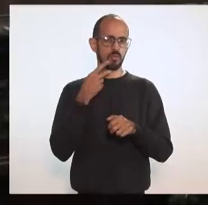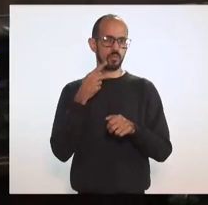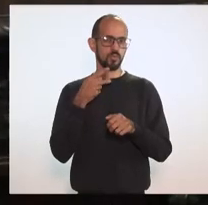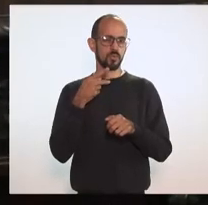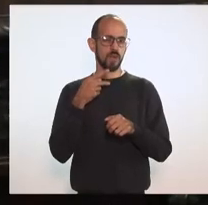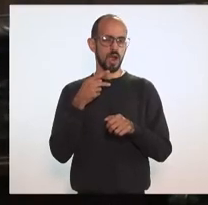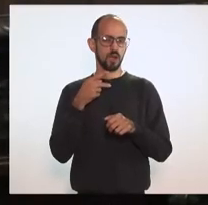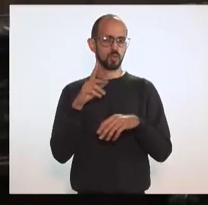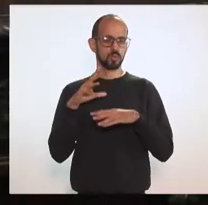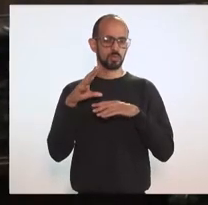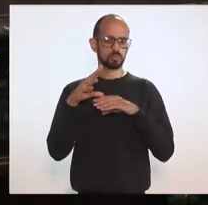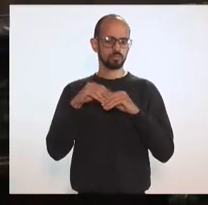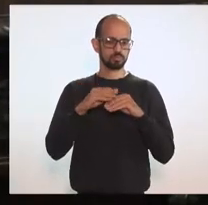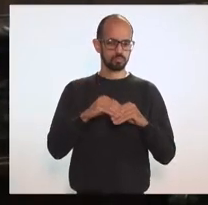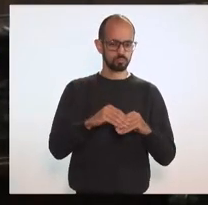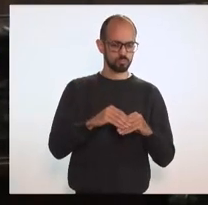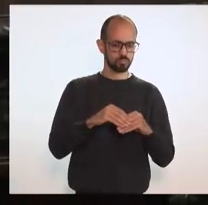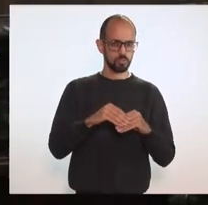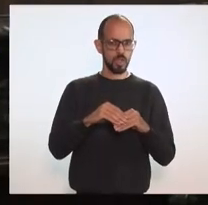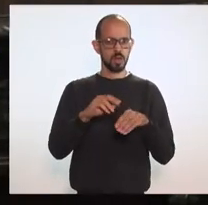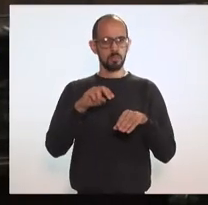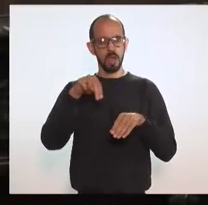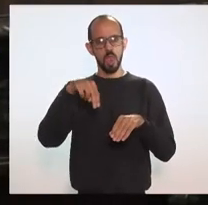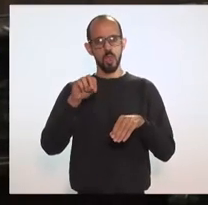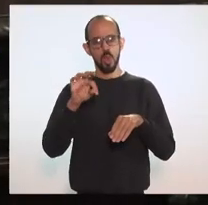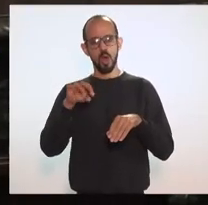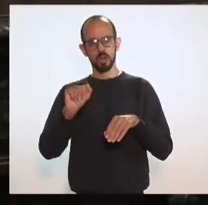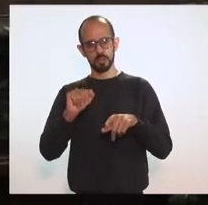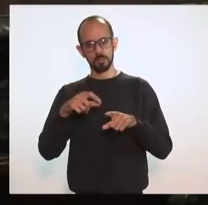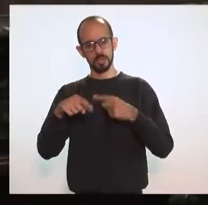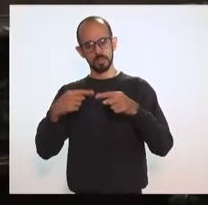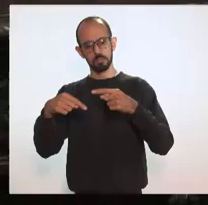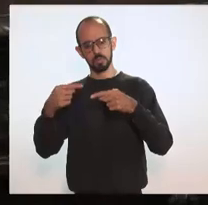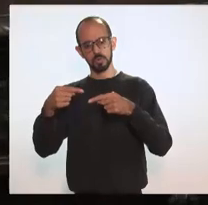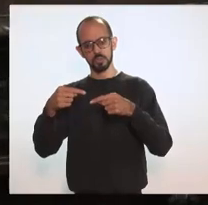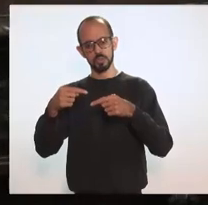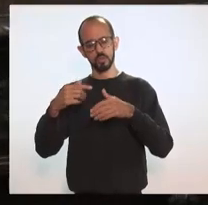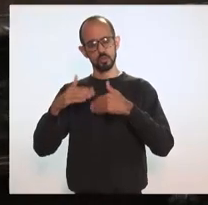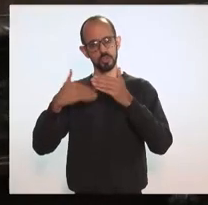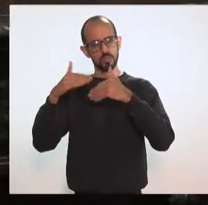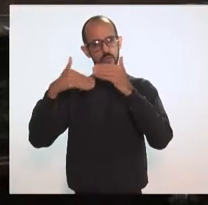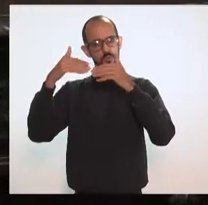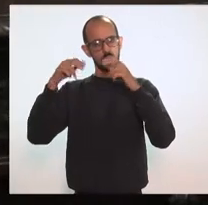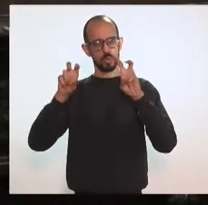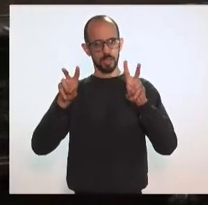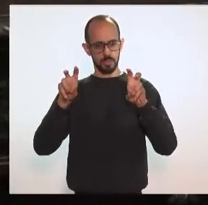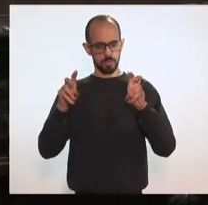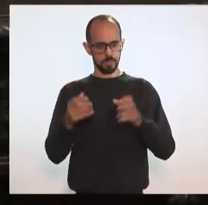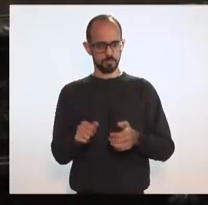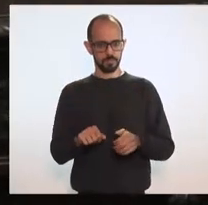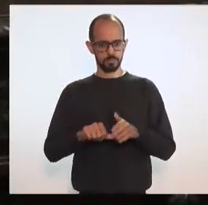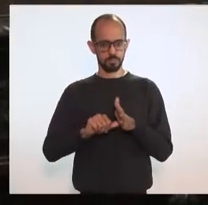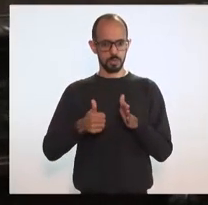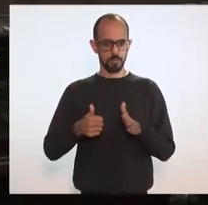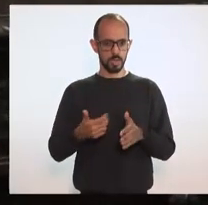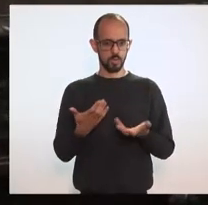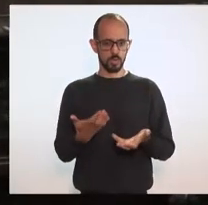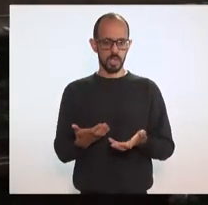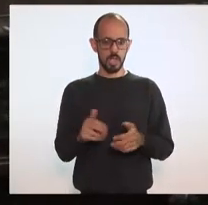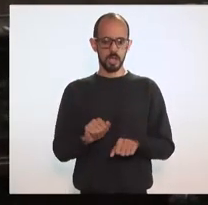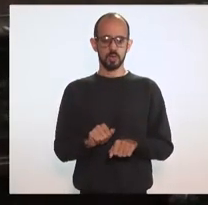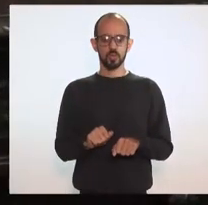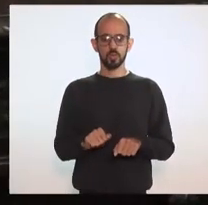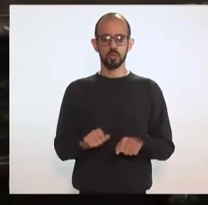notas para depois desenvolver um tema com um pouco mais devagar Primeiro lugar eu quero da Tribuna da